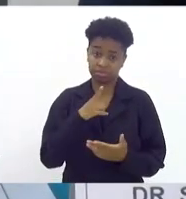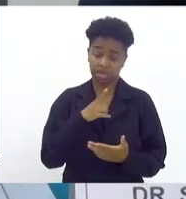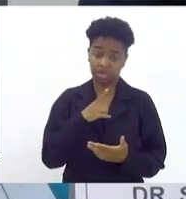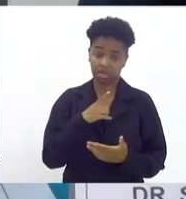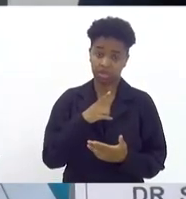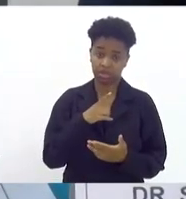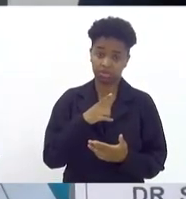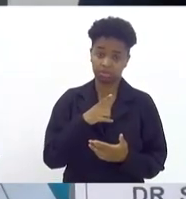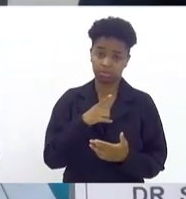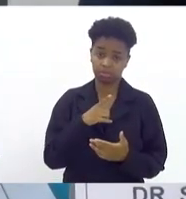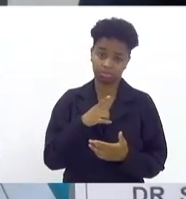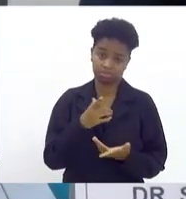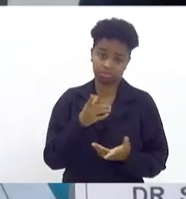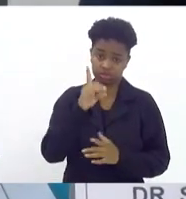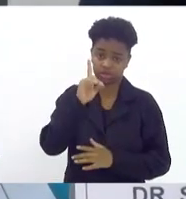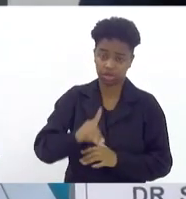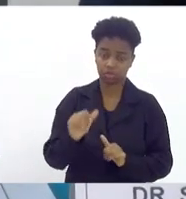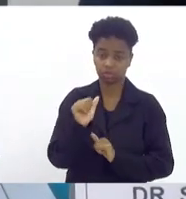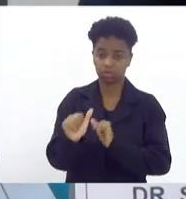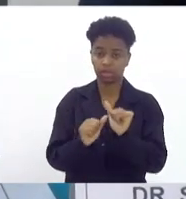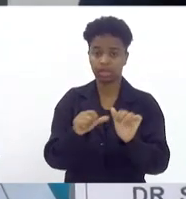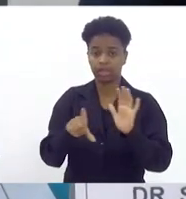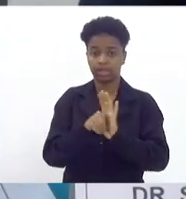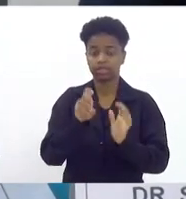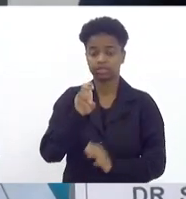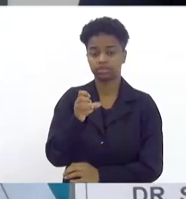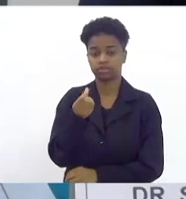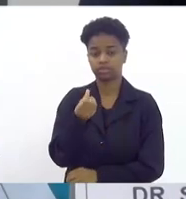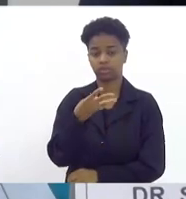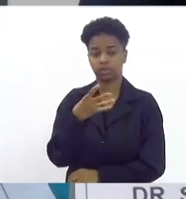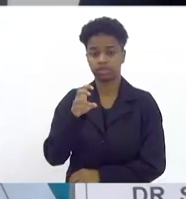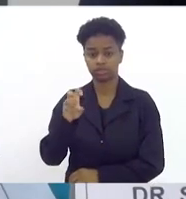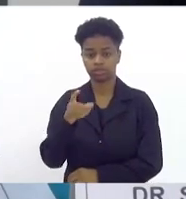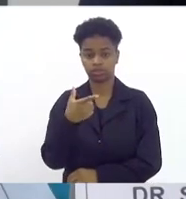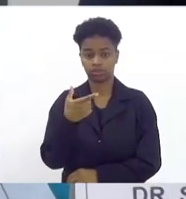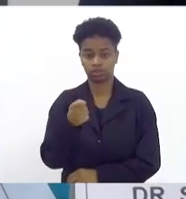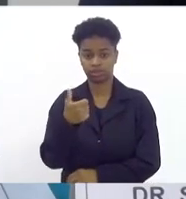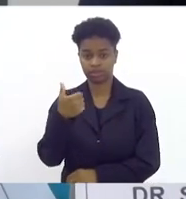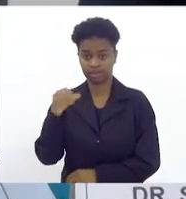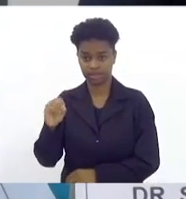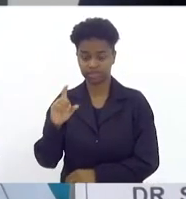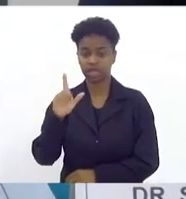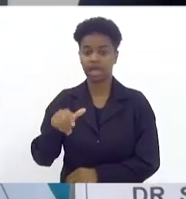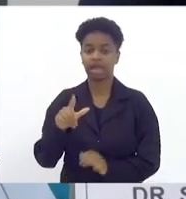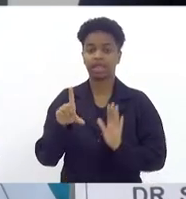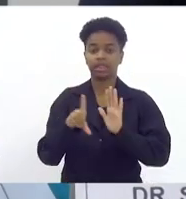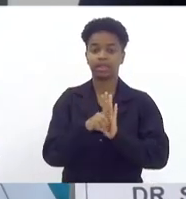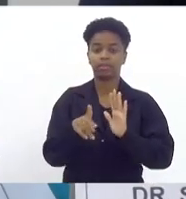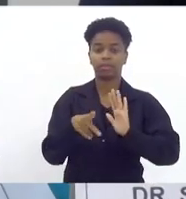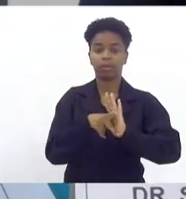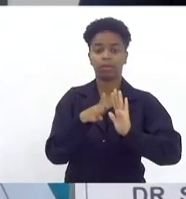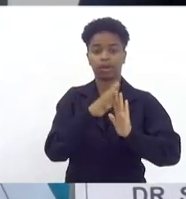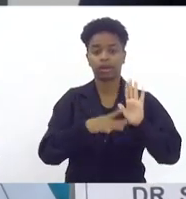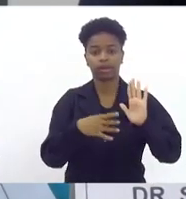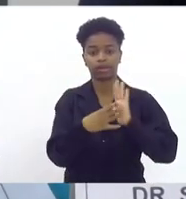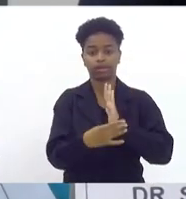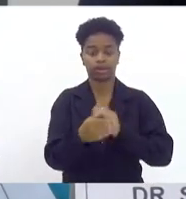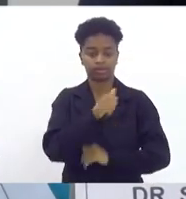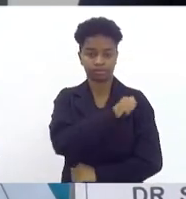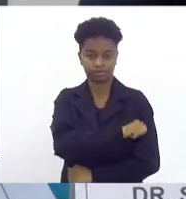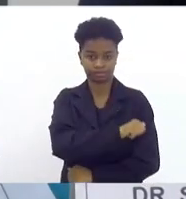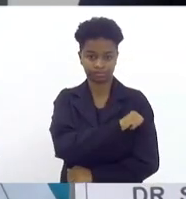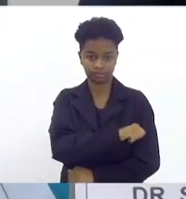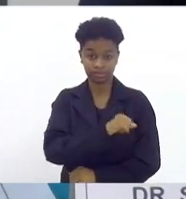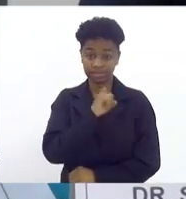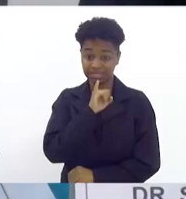a alteração necessária à Lei 5.645 de 2010, que é a Lei dos Calendários do Estado do Rio de Janeiro, a consolidação das datas.